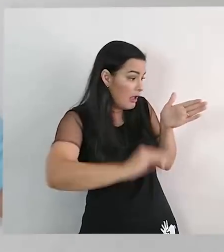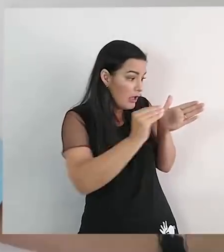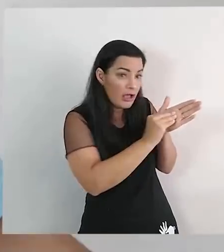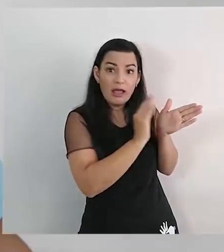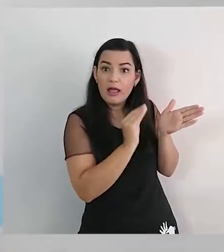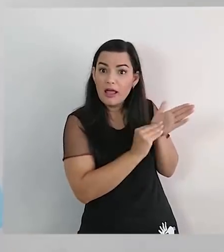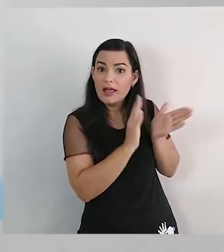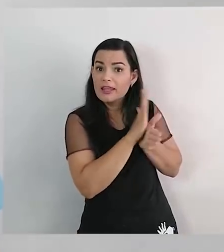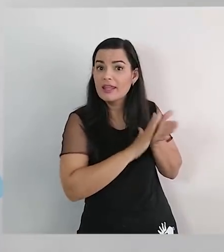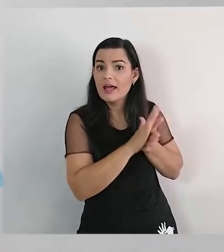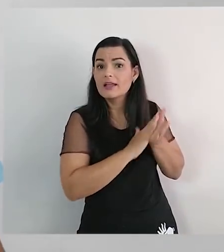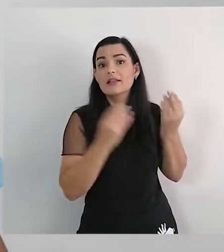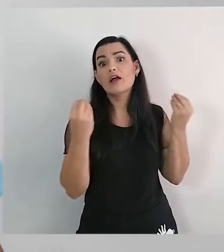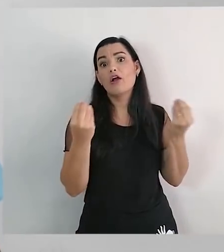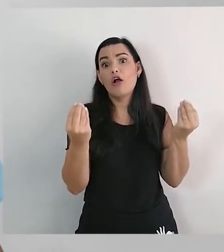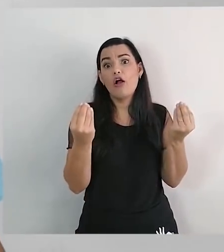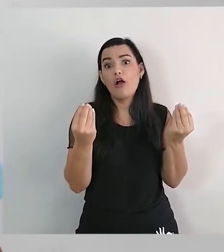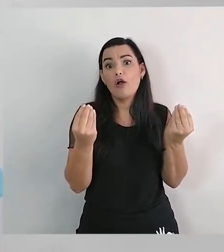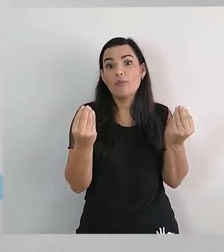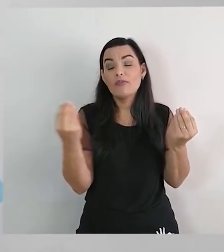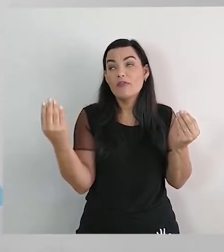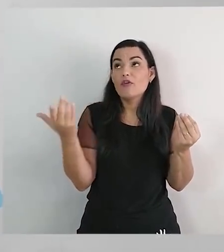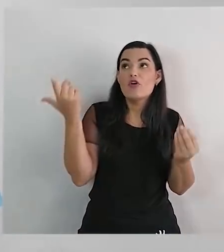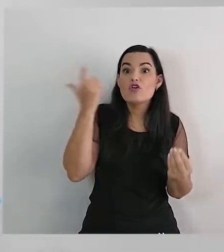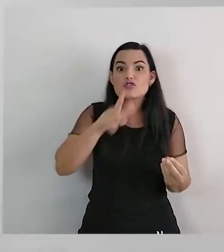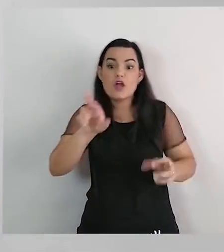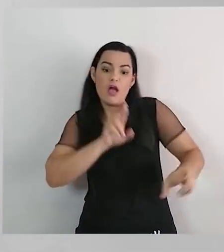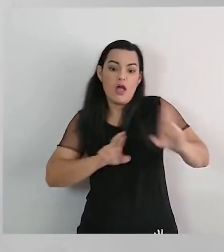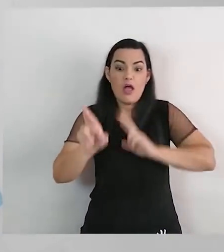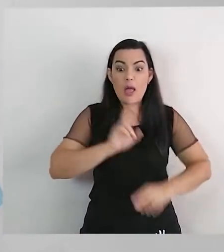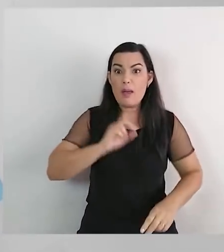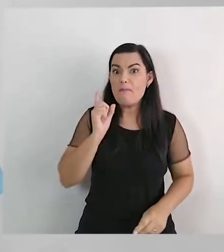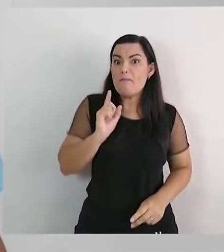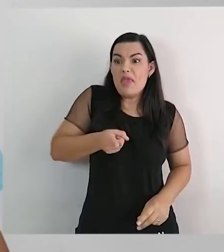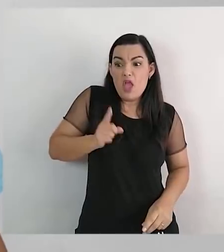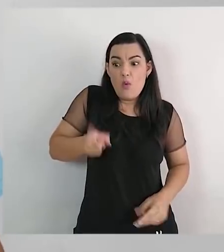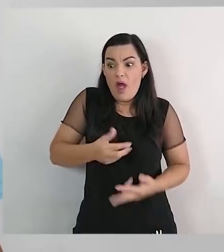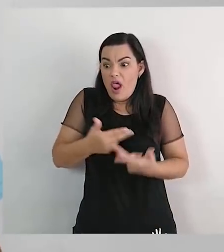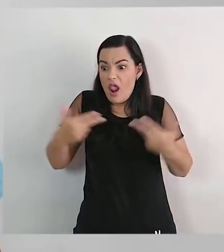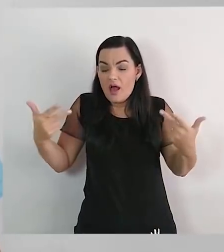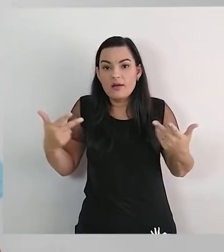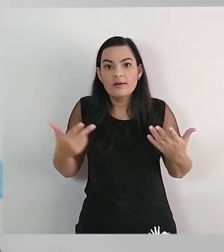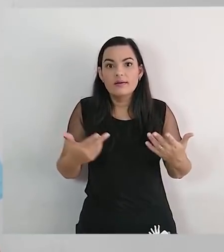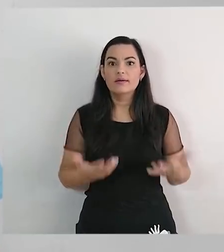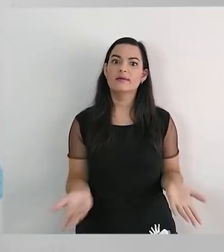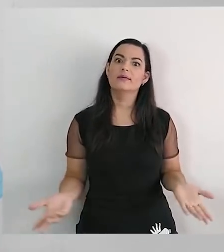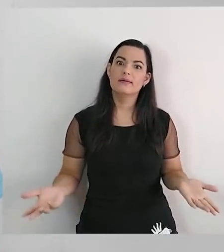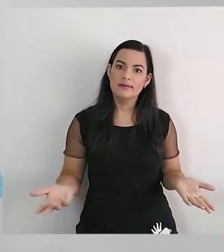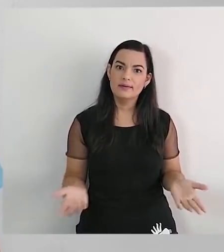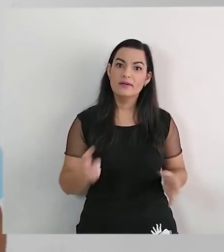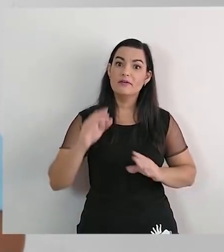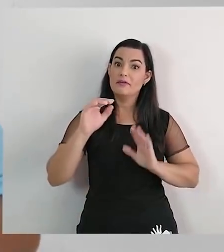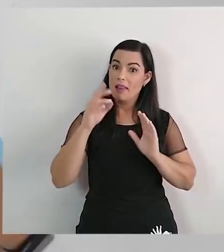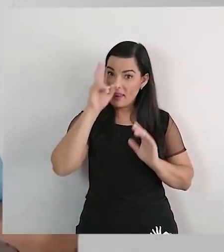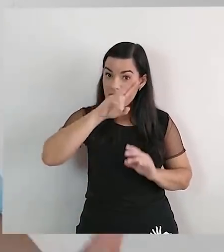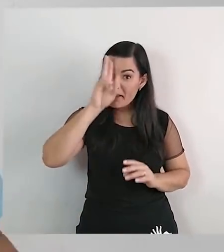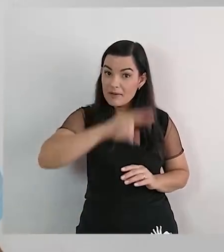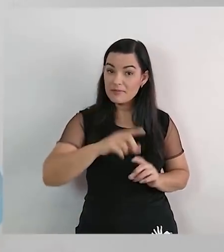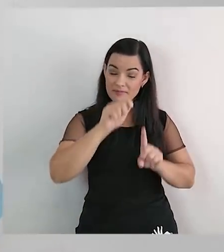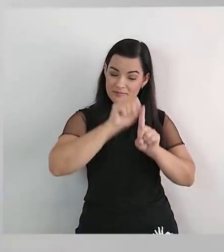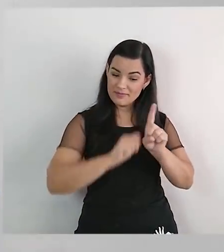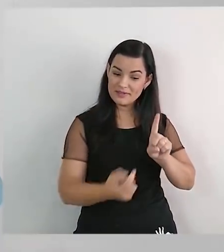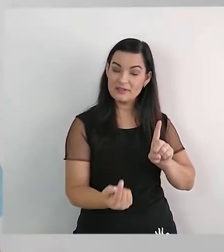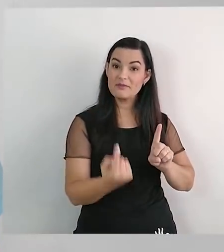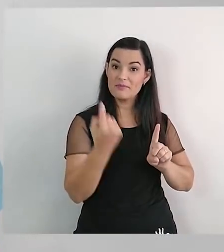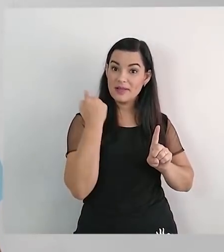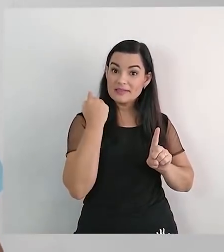conseguir chegar a milhares e milhares de respostas, como foi o programa do mês passado, a